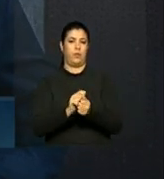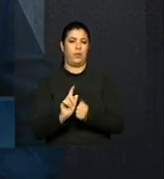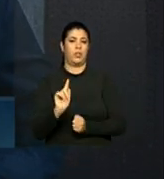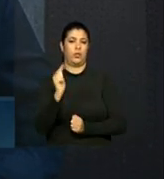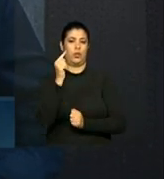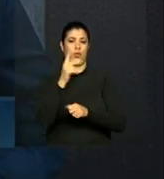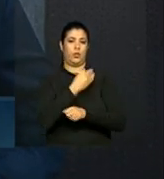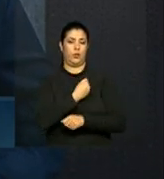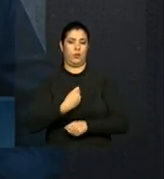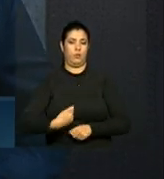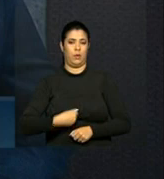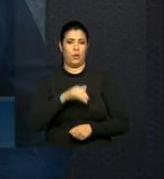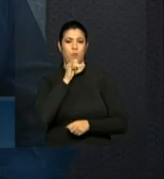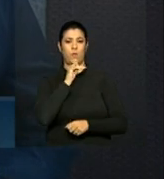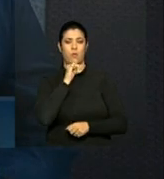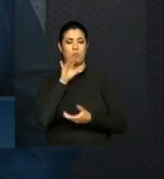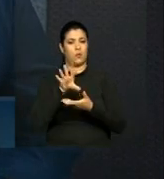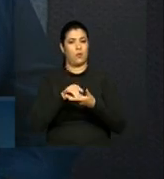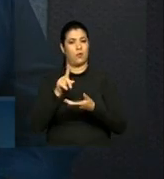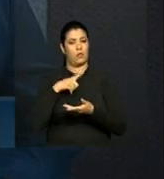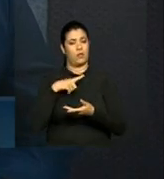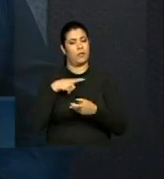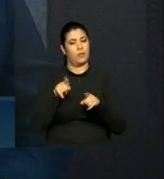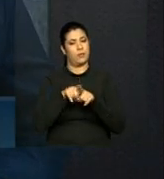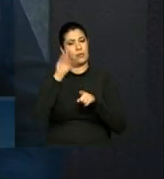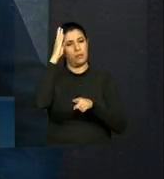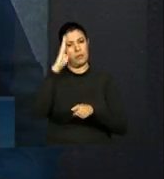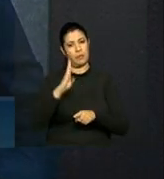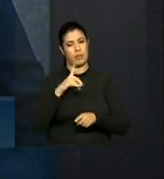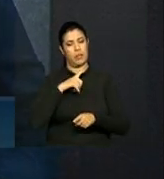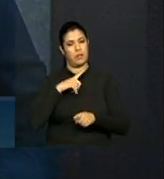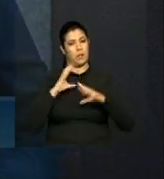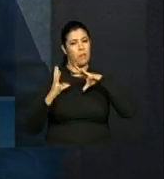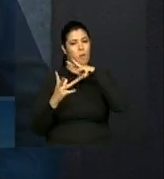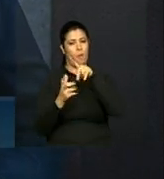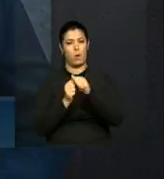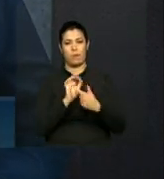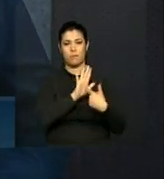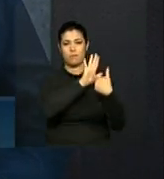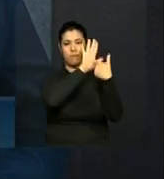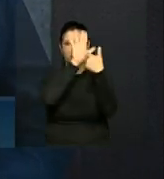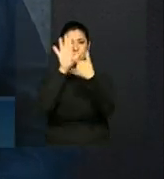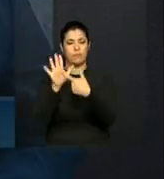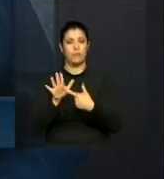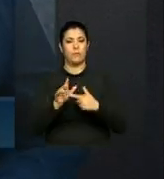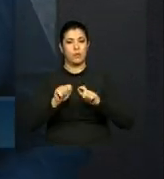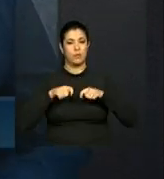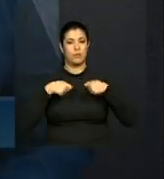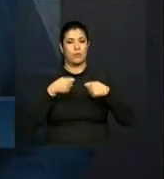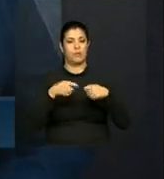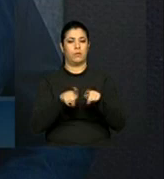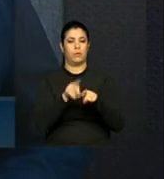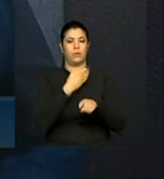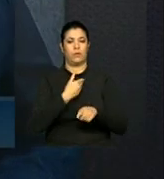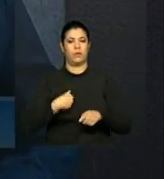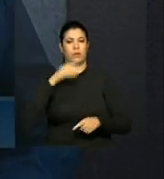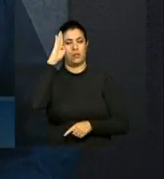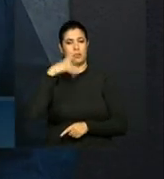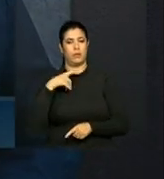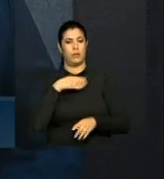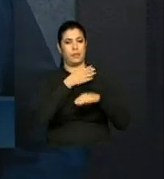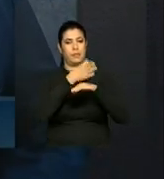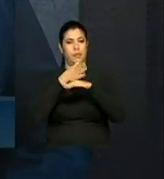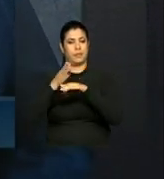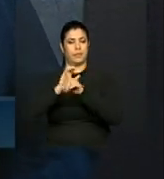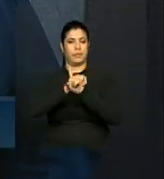gestão pública. um exemplo de que a gestão pública brasileira é mundialmente reconhecida e dos esforços do governo brasileiro na promoção da